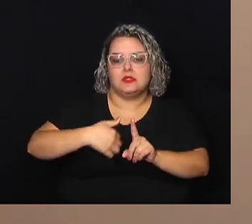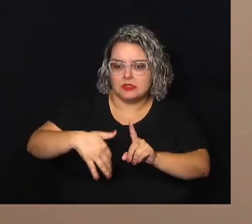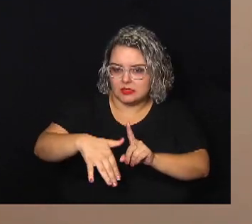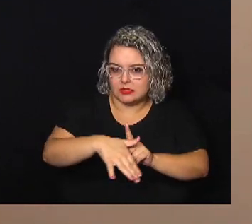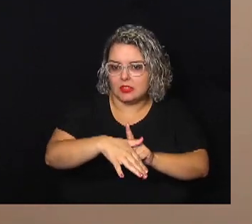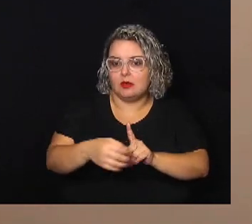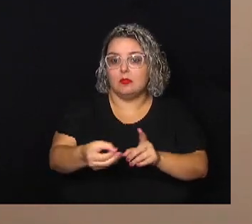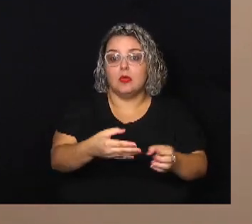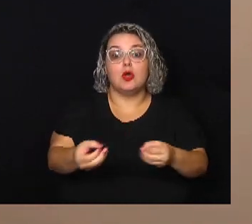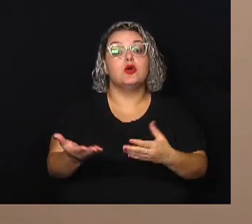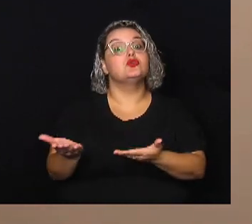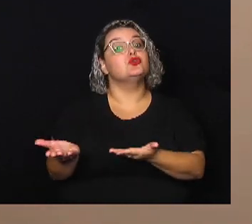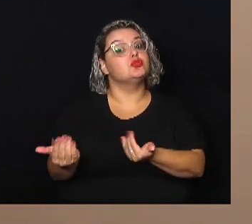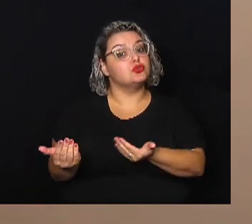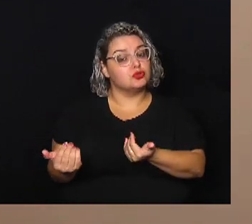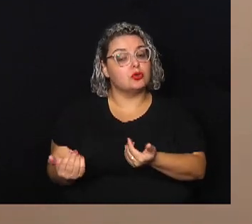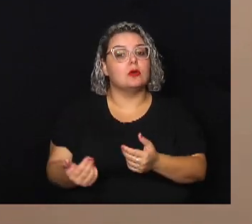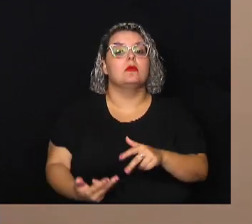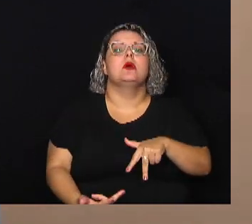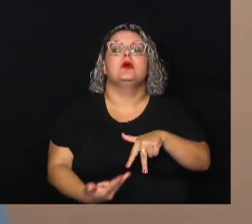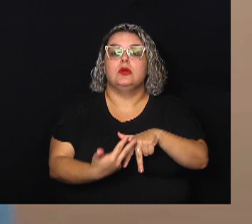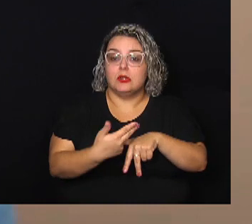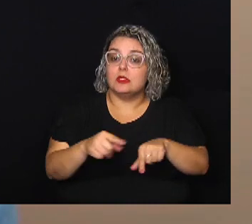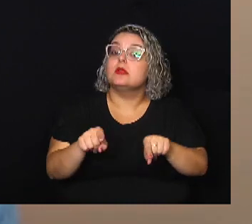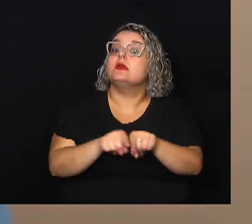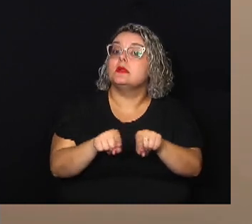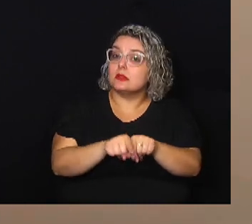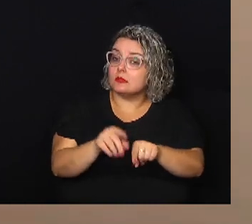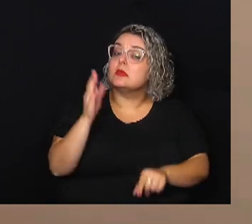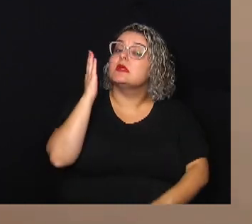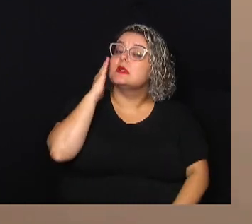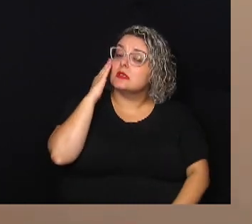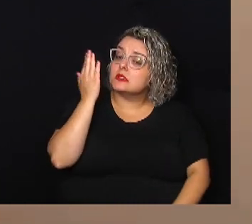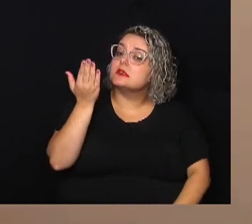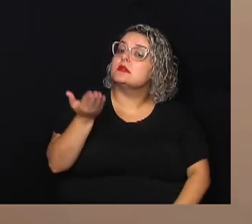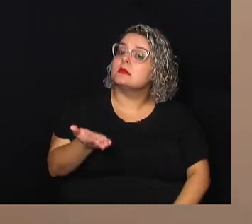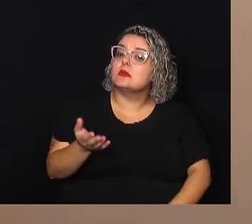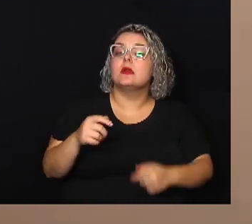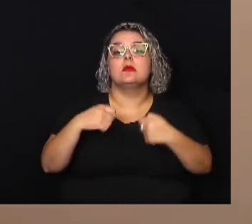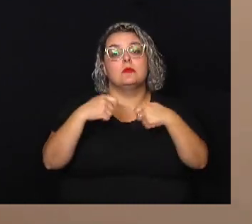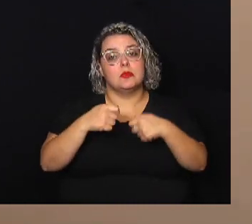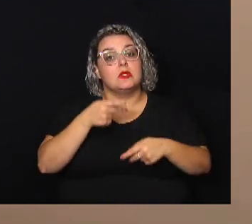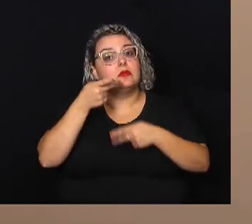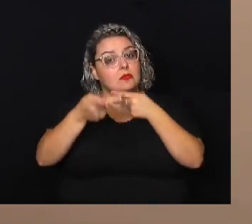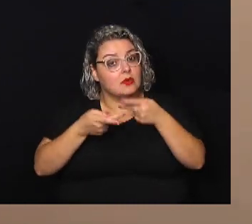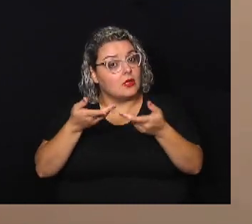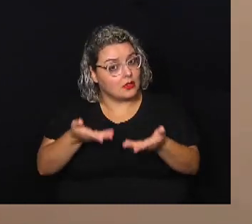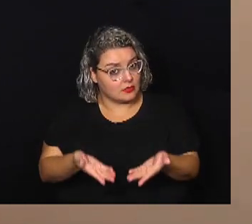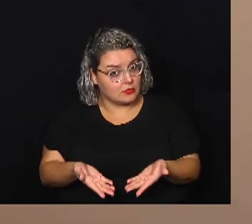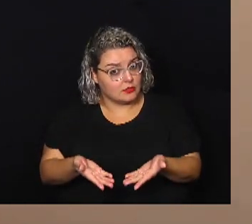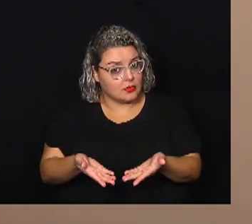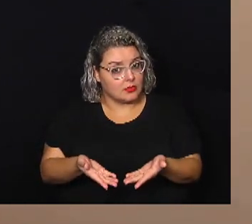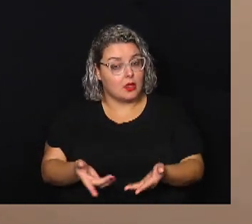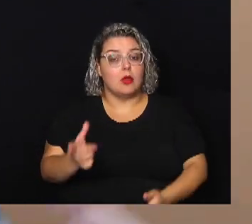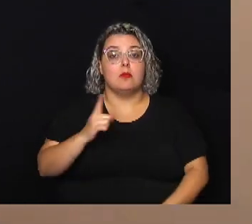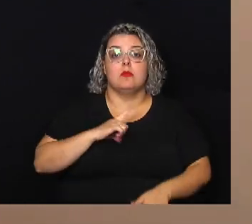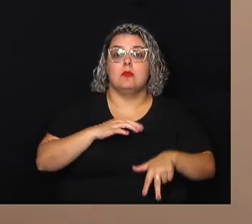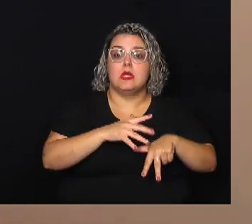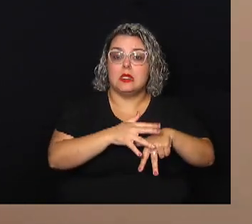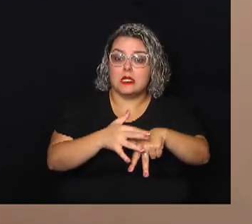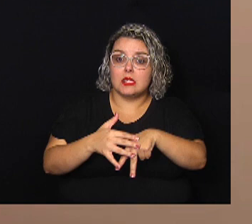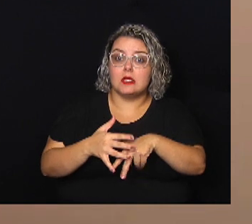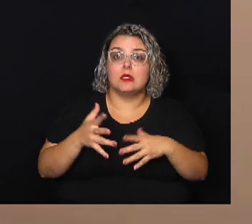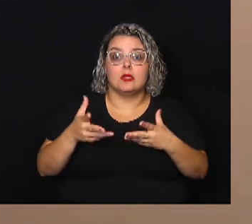sociedade jovem, onde o cirurgião também sabe isso, ele também precisa falar sobre isso, para ter o paciente em todas